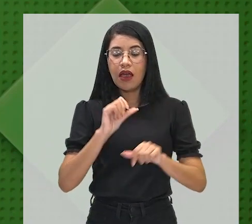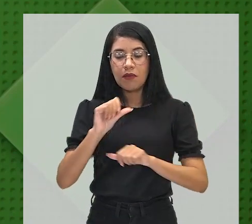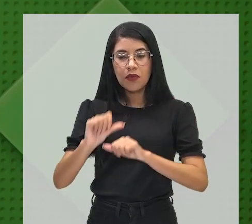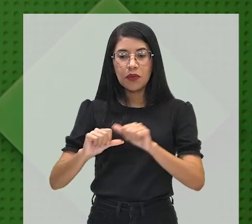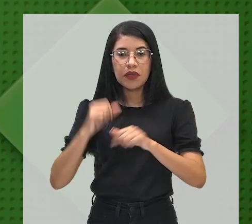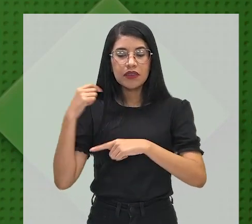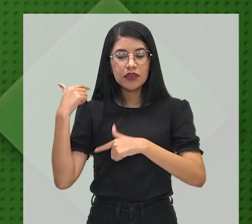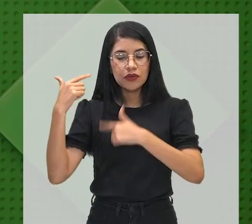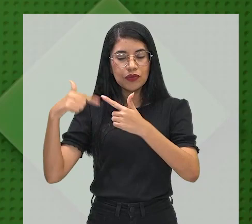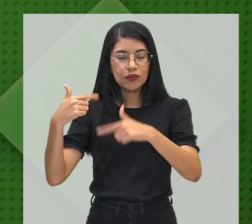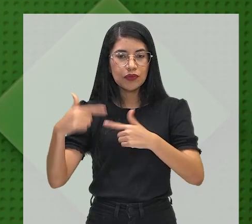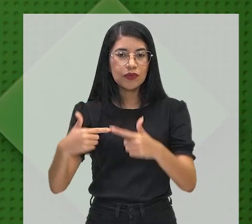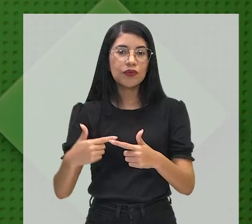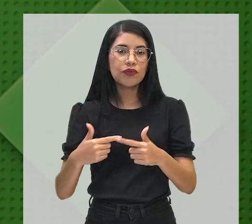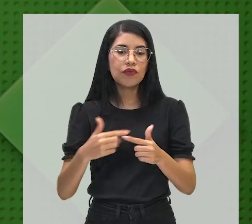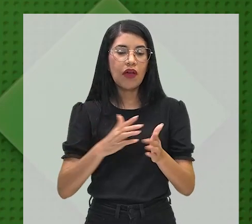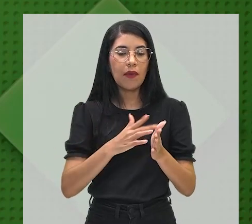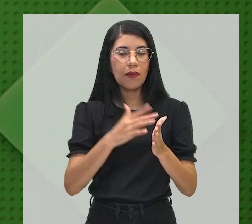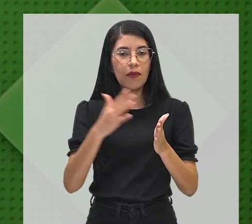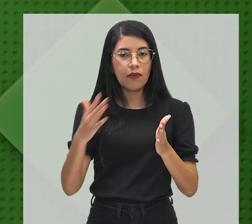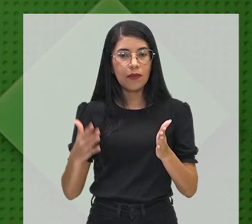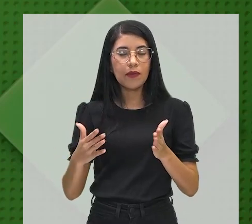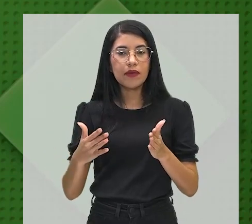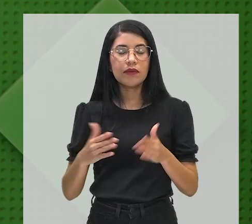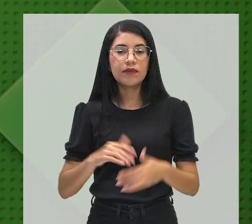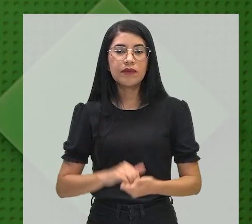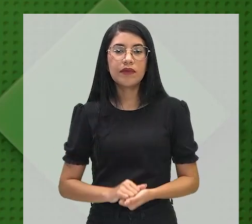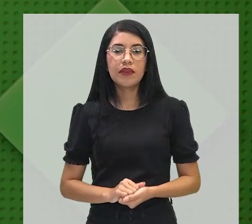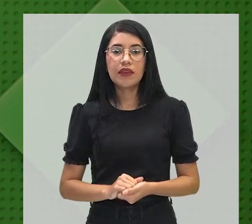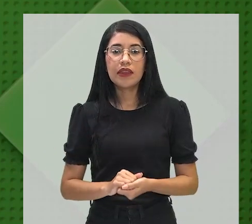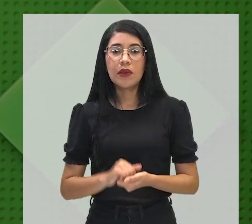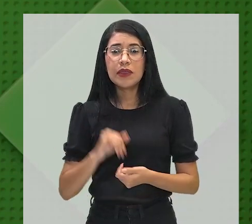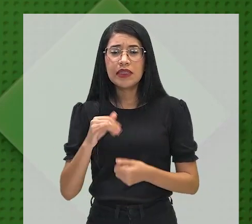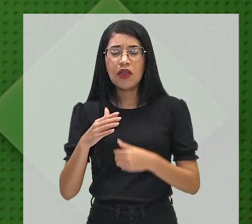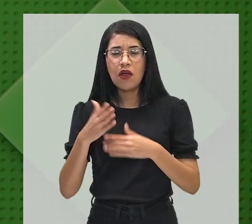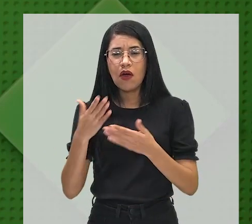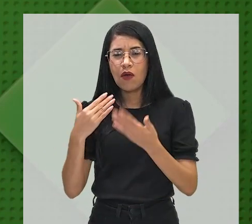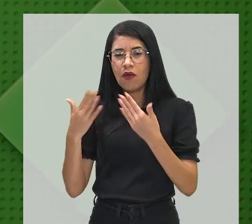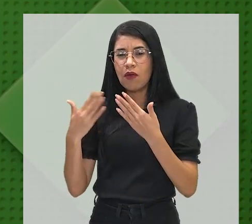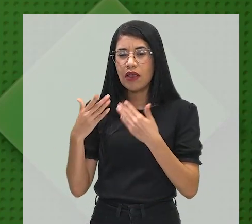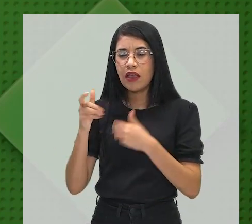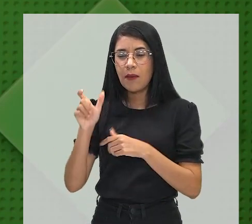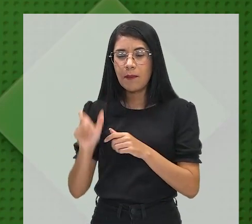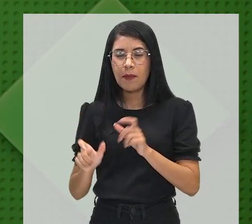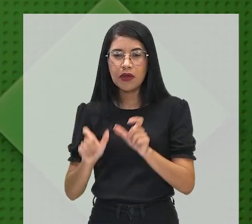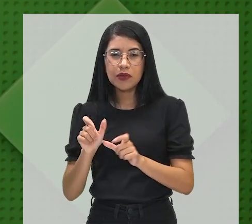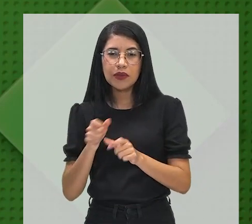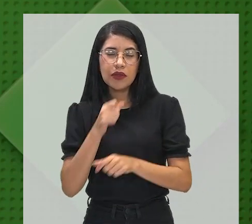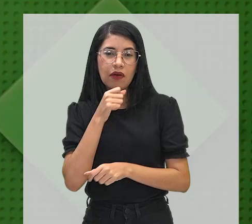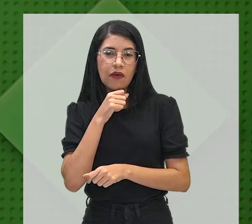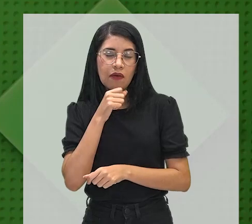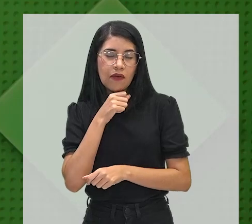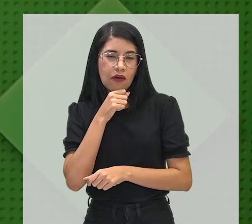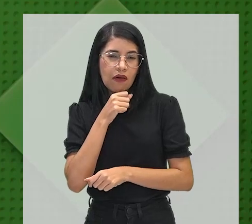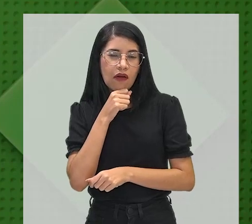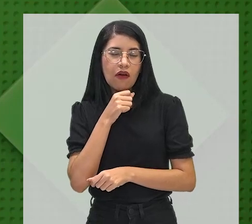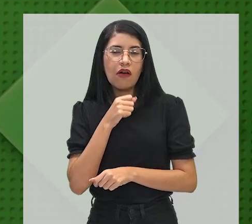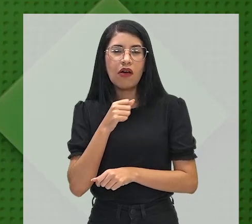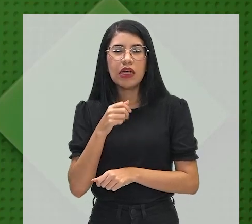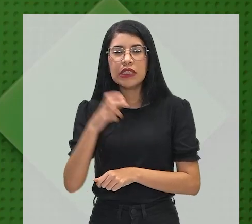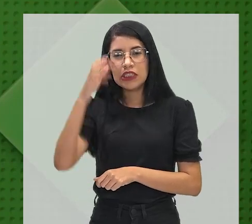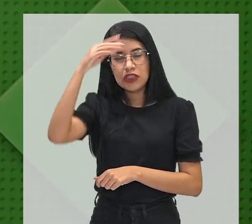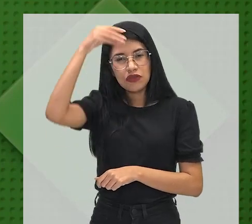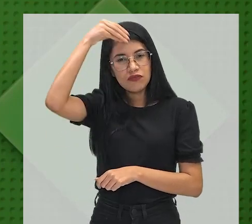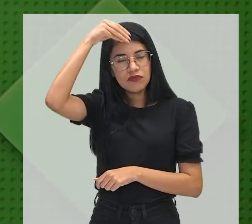mudou de uma geração para outra, a puberdade precoce, né? Se você conversar com pessoas mais velhas, como por exemplo os avós,